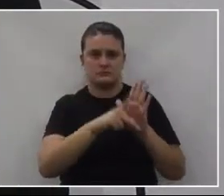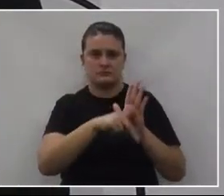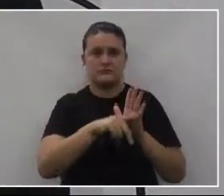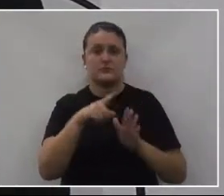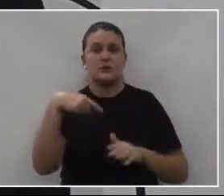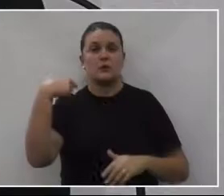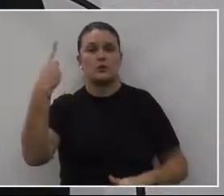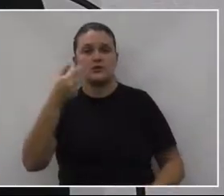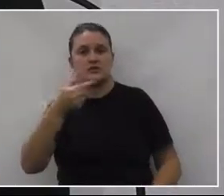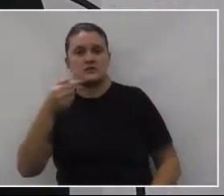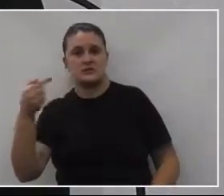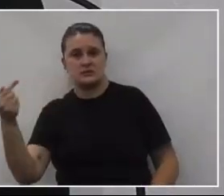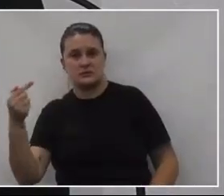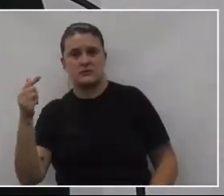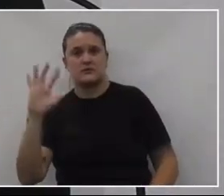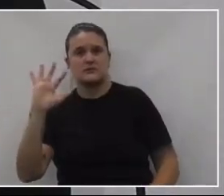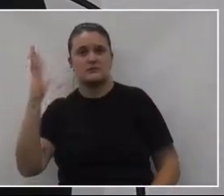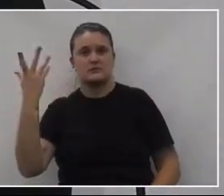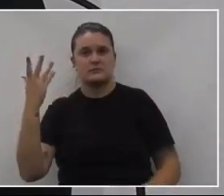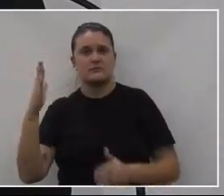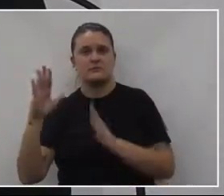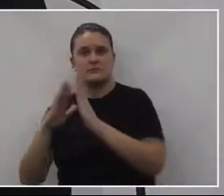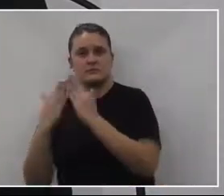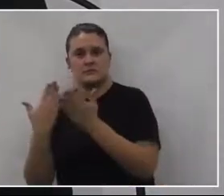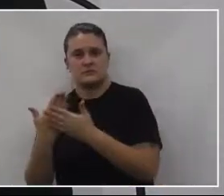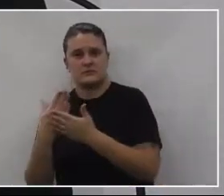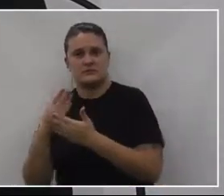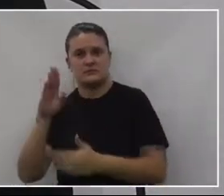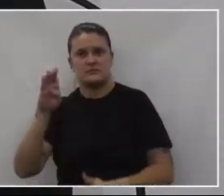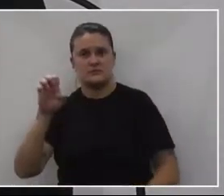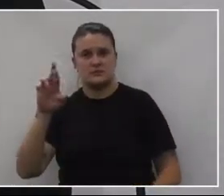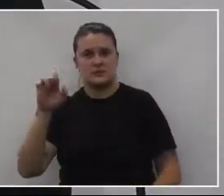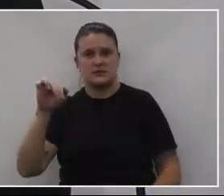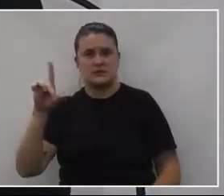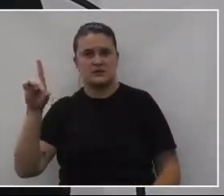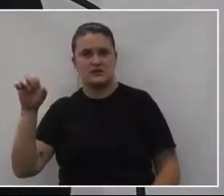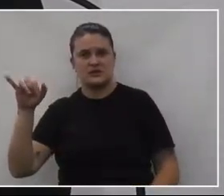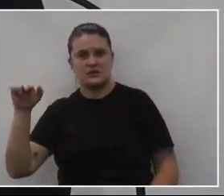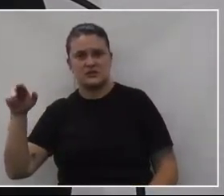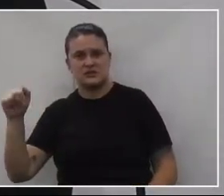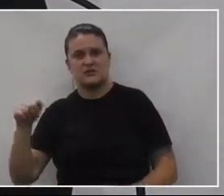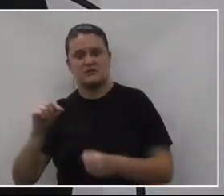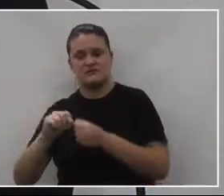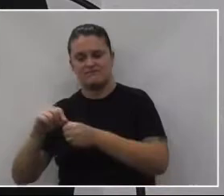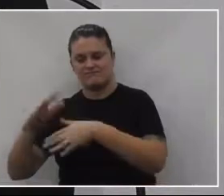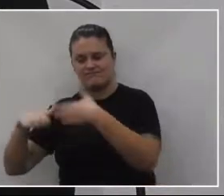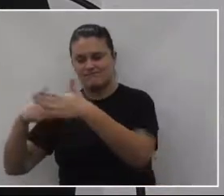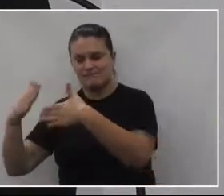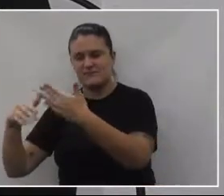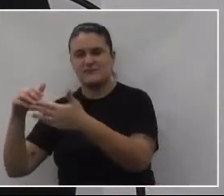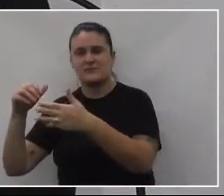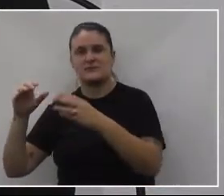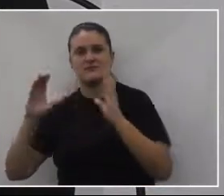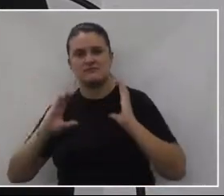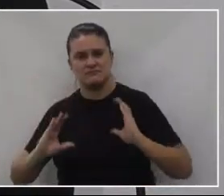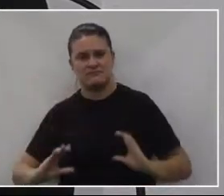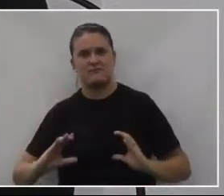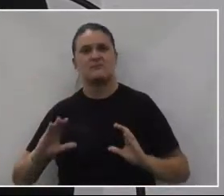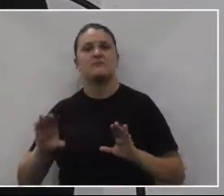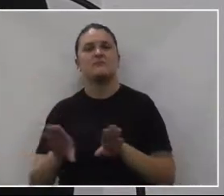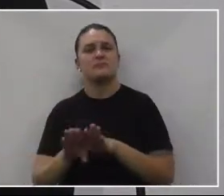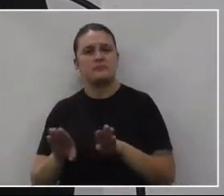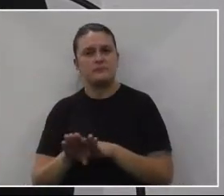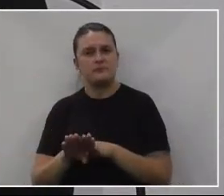estar ali no Colégio Estadual Bernardino, ali também promovendo atividades de cidadania. E nós temos atendido também uma